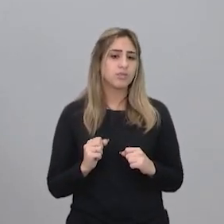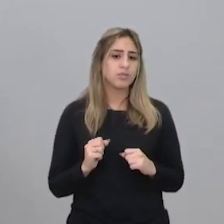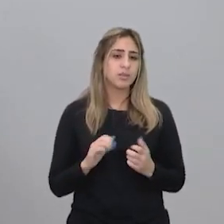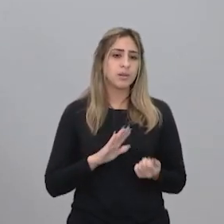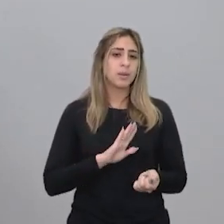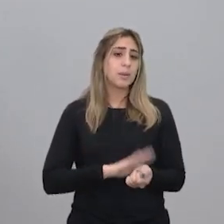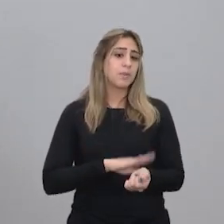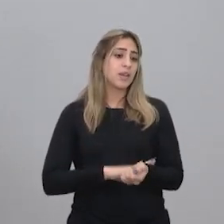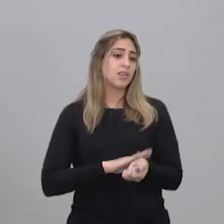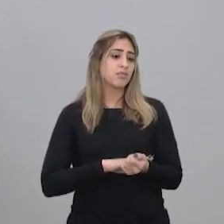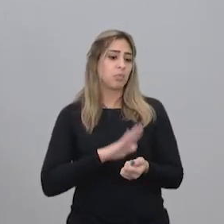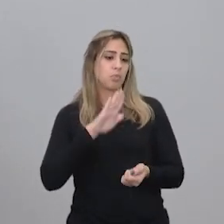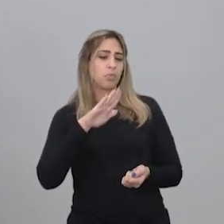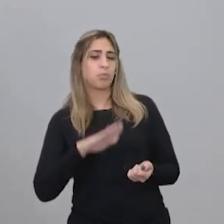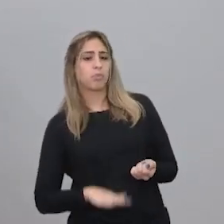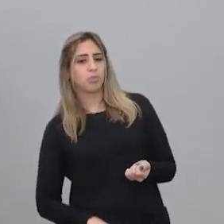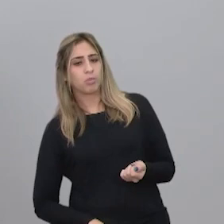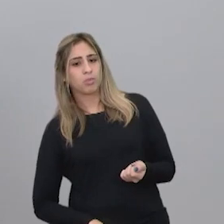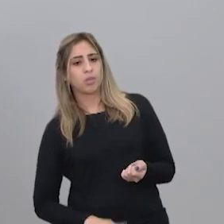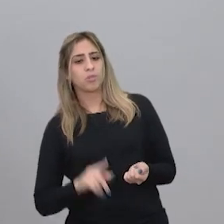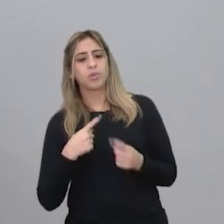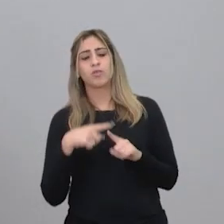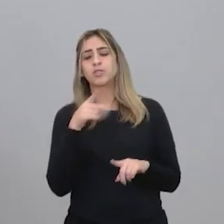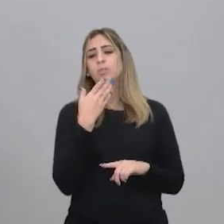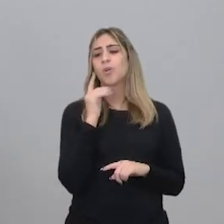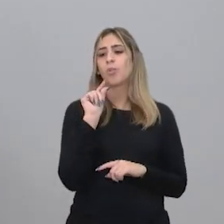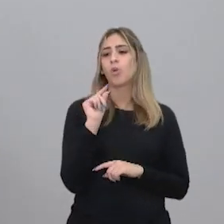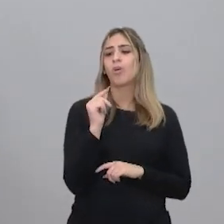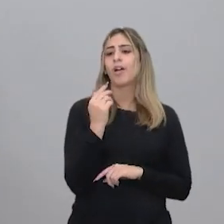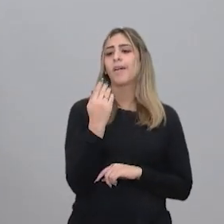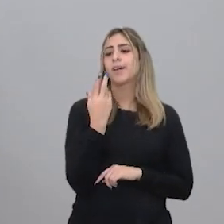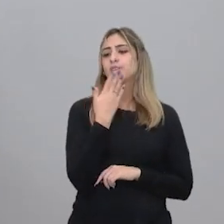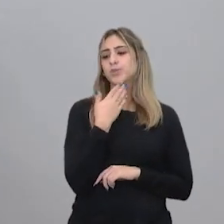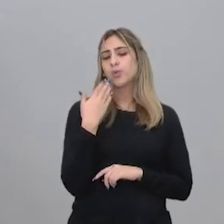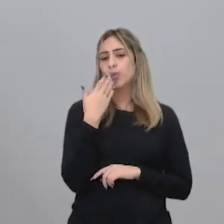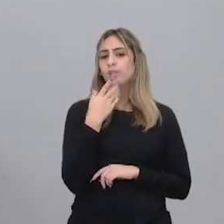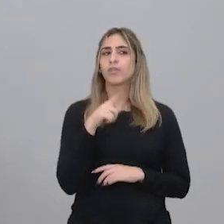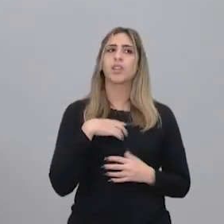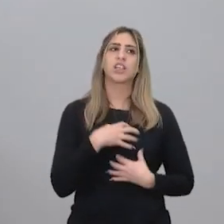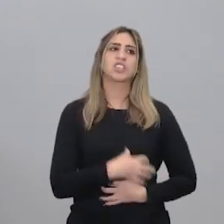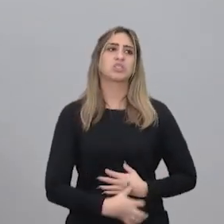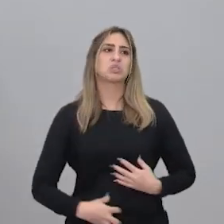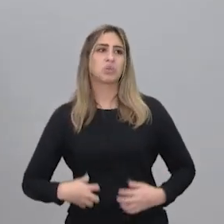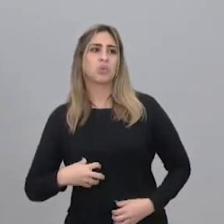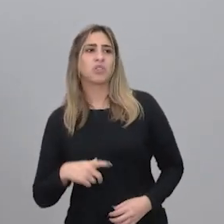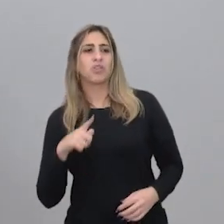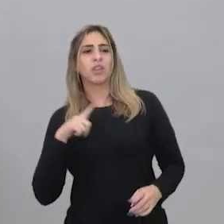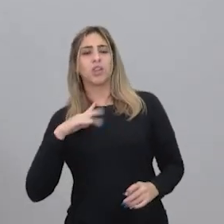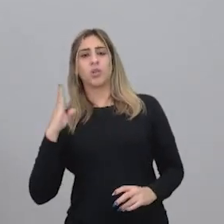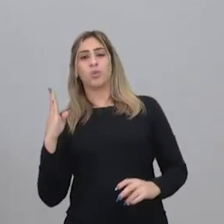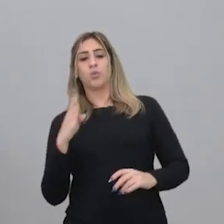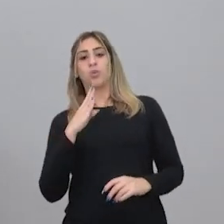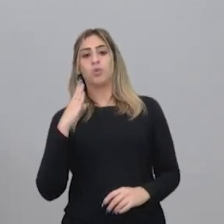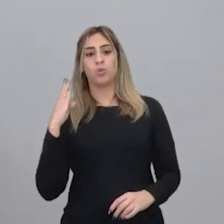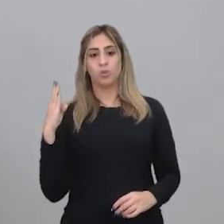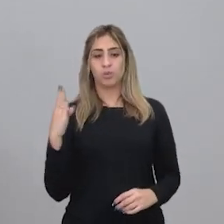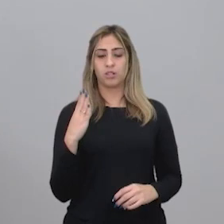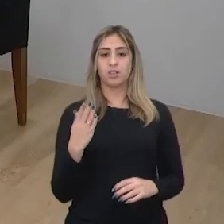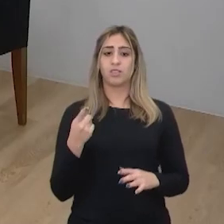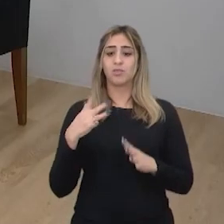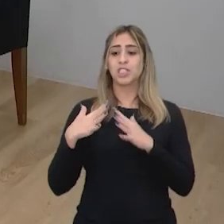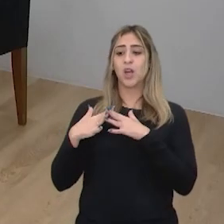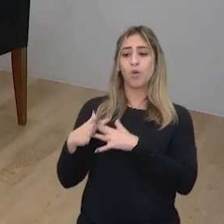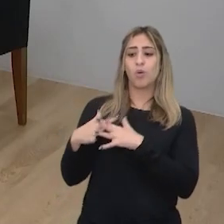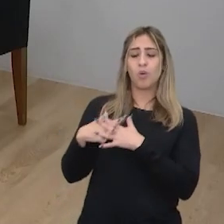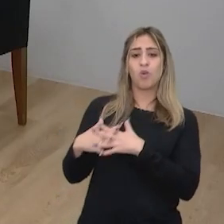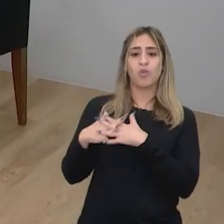baixou a sua glicemia, porque você comeu pouco açúcar. Então você vai ter um enjoo, você vai ter uma tontura e acaba se